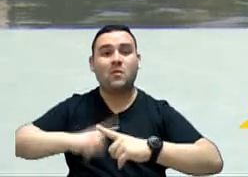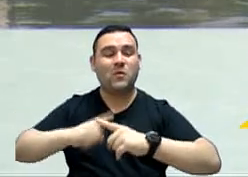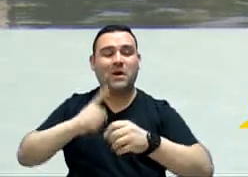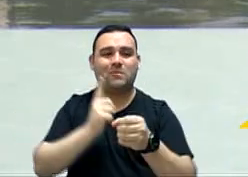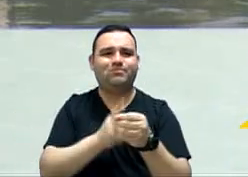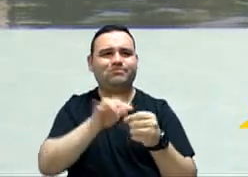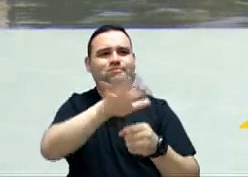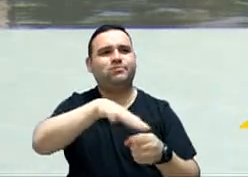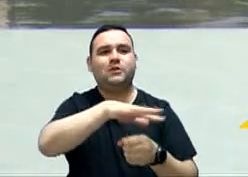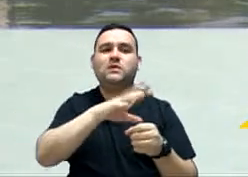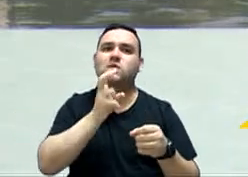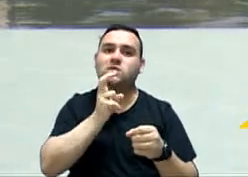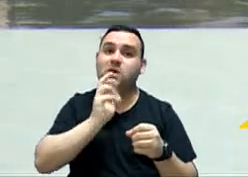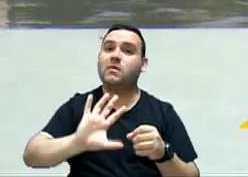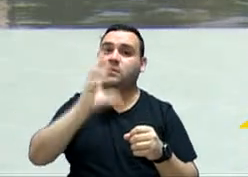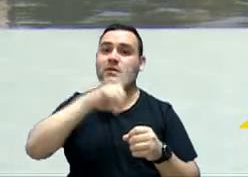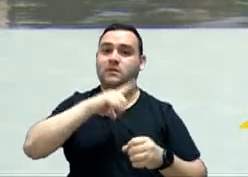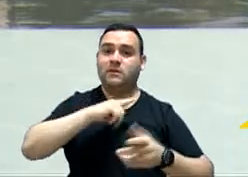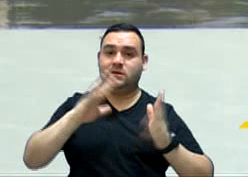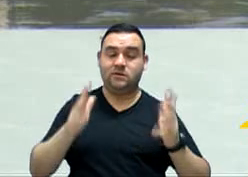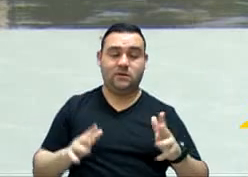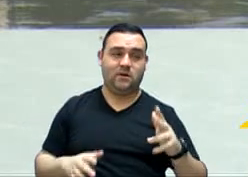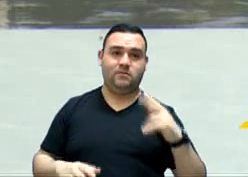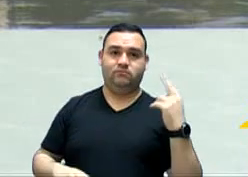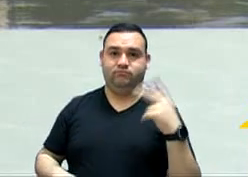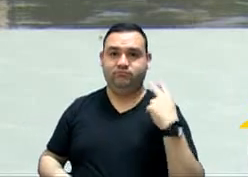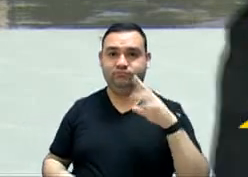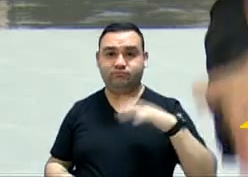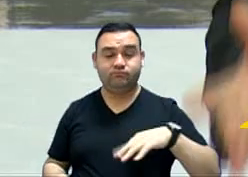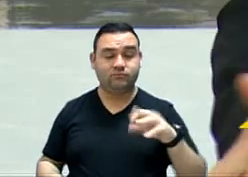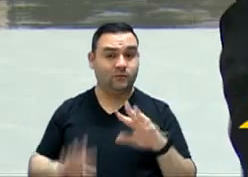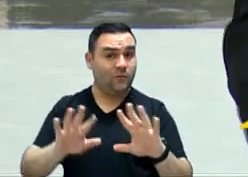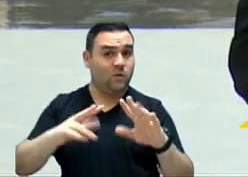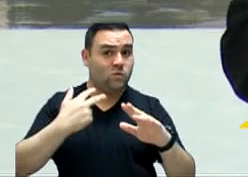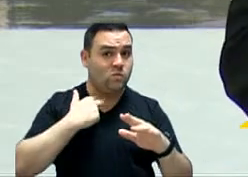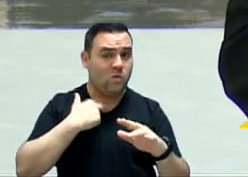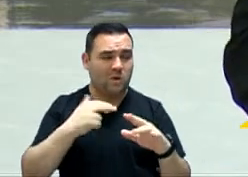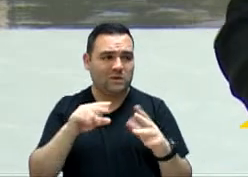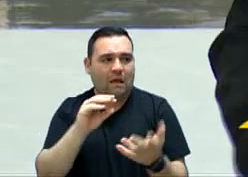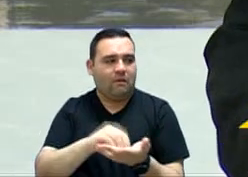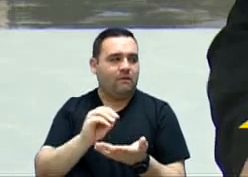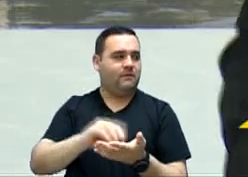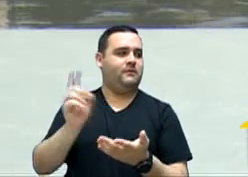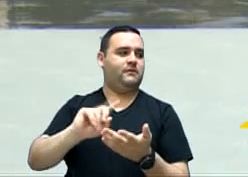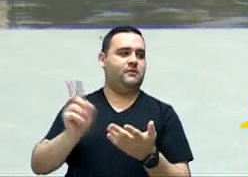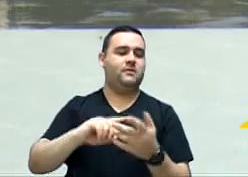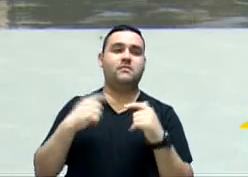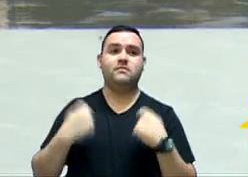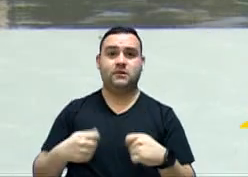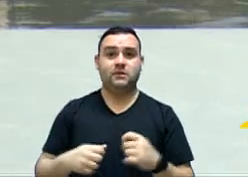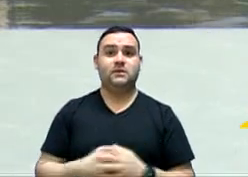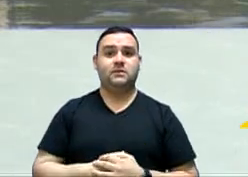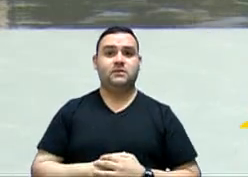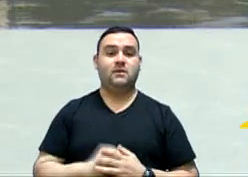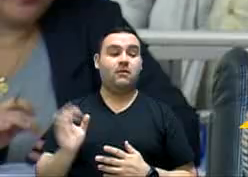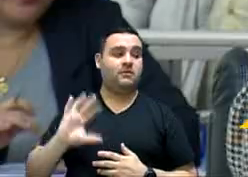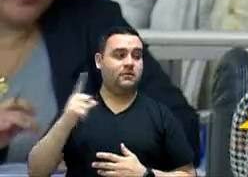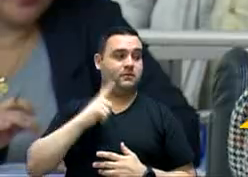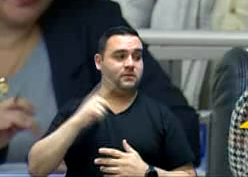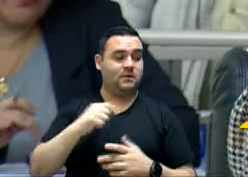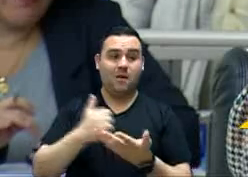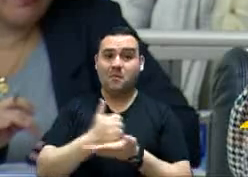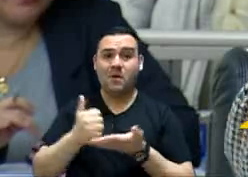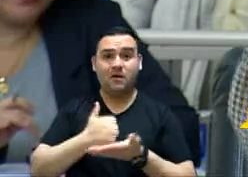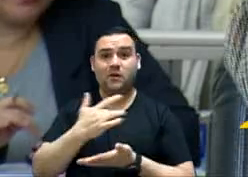região toda. Em Sorocaba teve casos, vereador Manga, vereador João Donizete. Então, não pode faltar essa vacina, João. Viu? É uma condição básica de